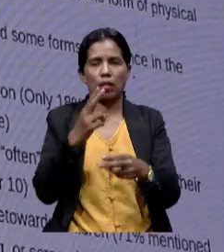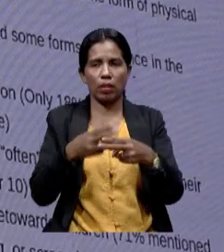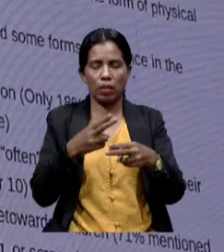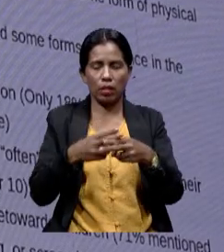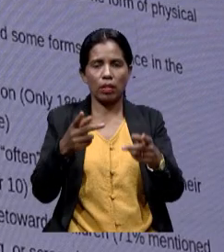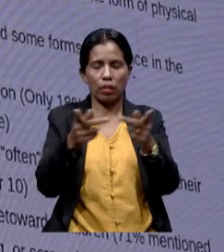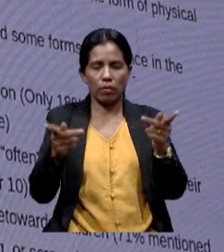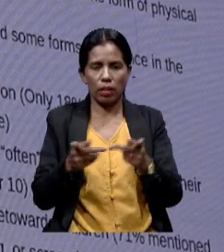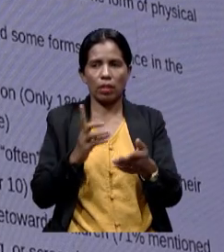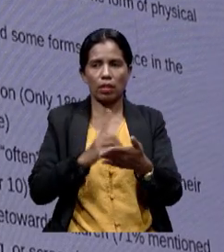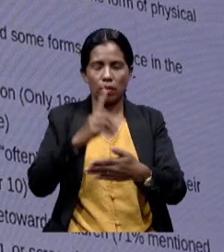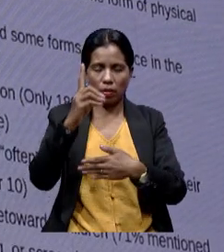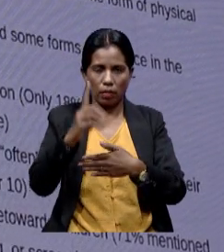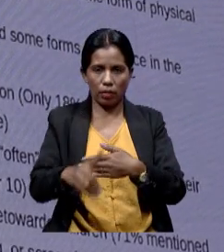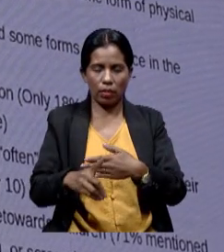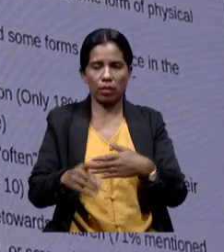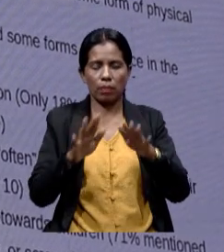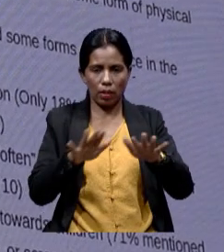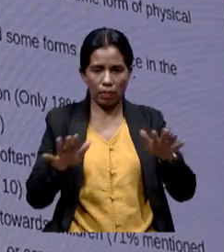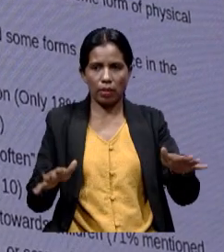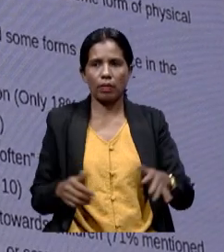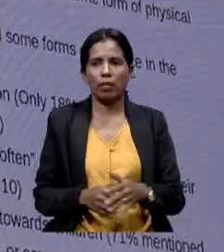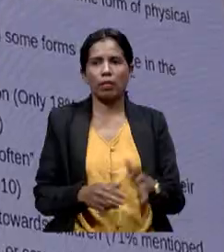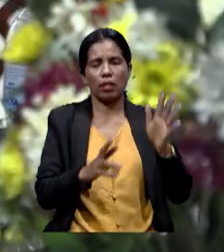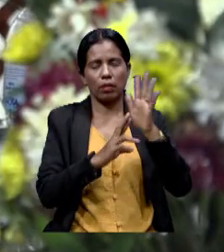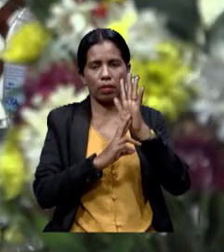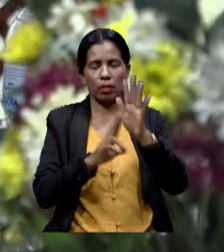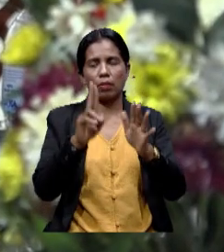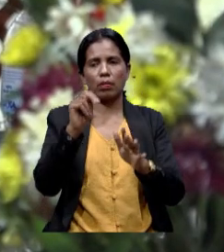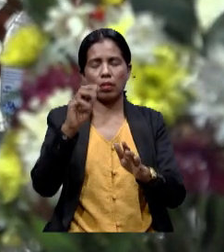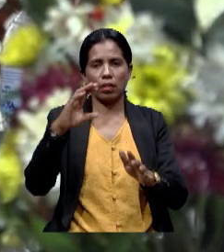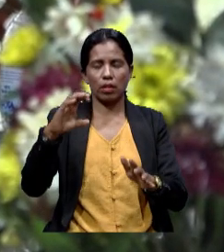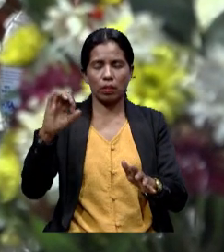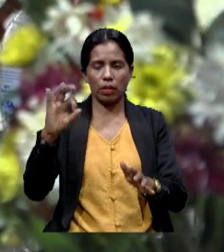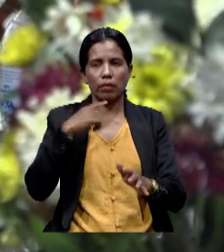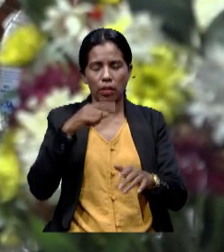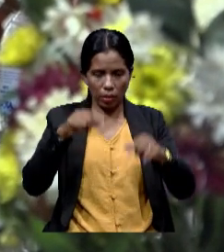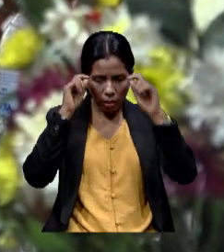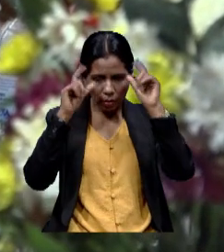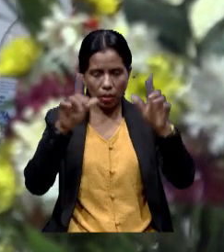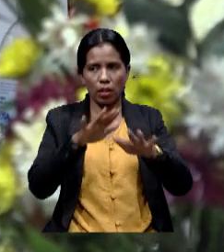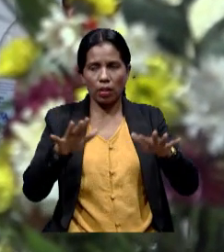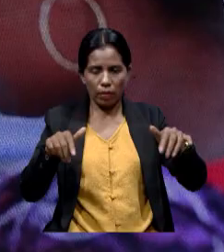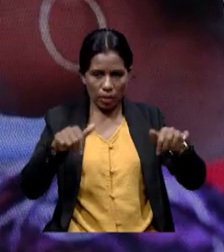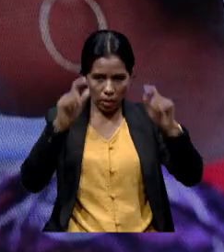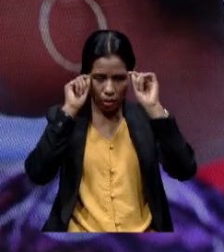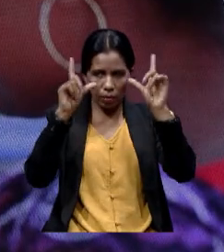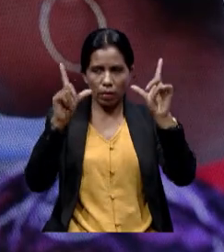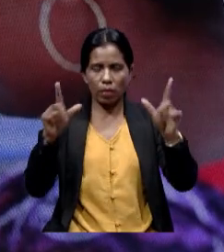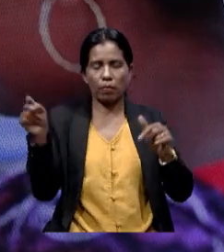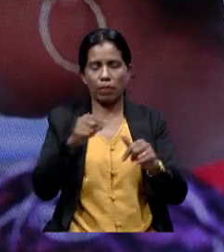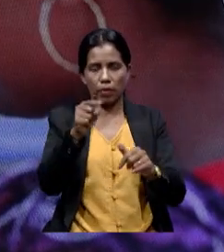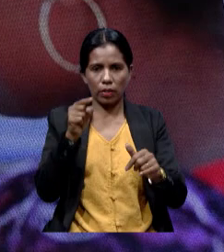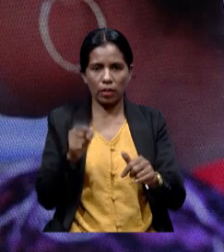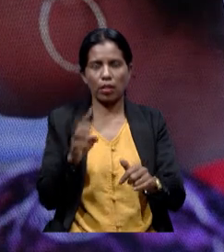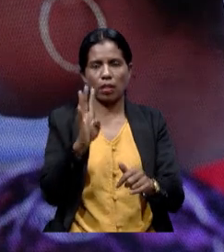Centro de Desenvolvimento Cedo Balabaric. Representante UNICEF e Timor-Leste Hateten, Labaric e Timor-Leste, por cento hat